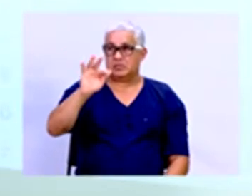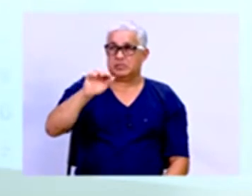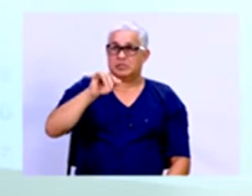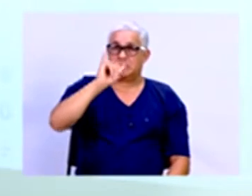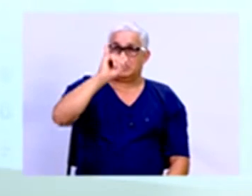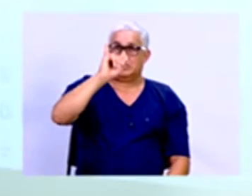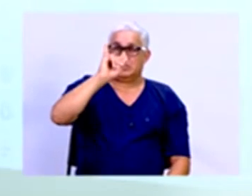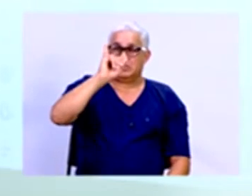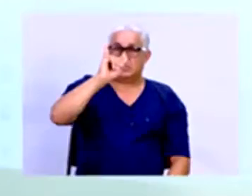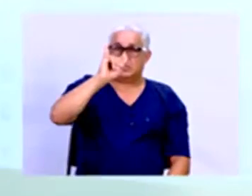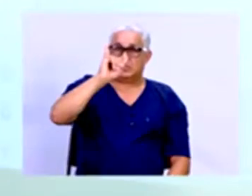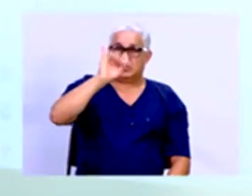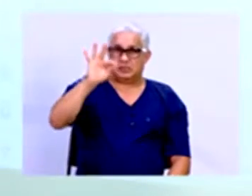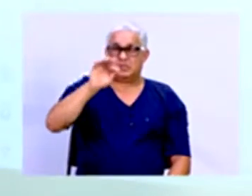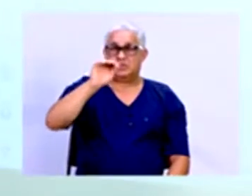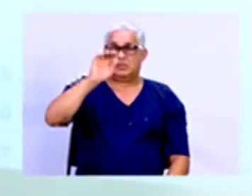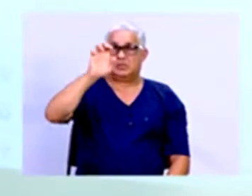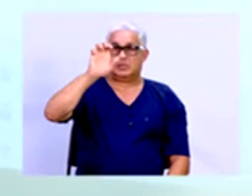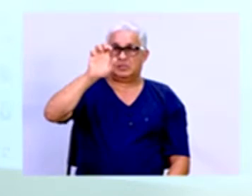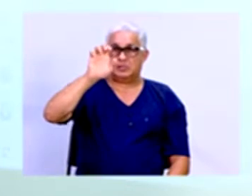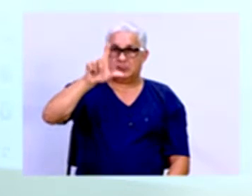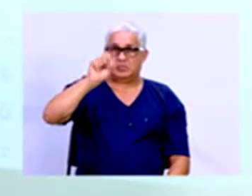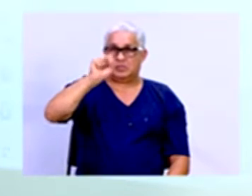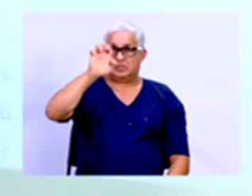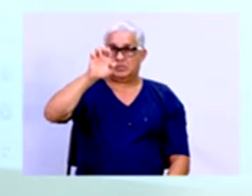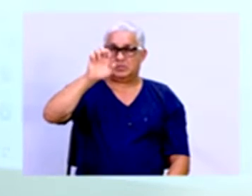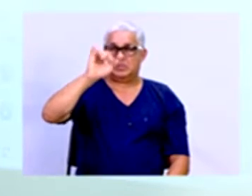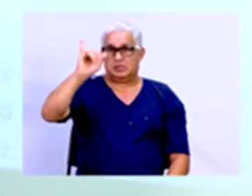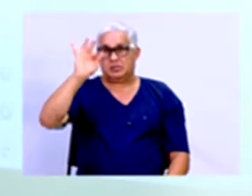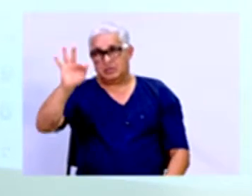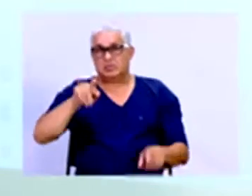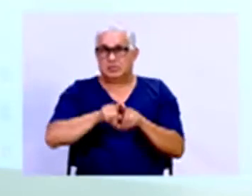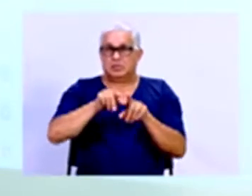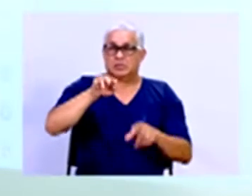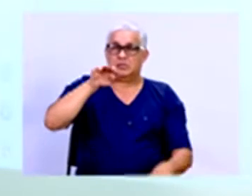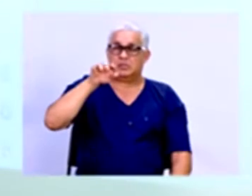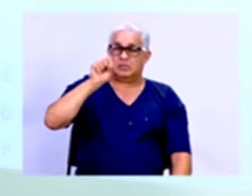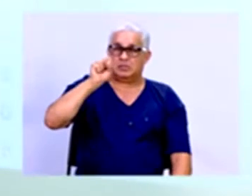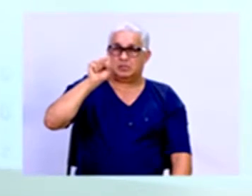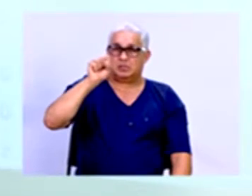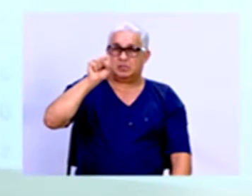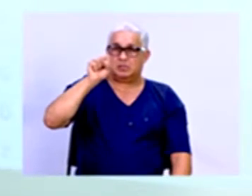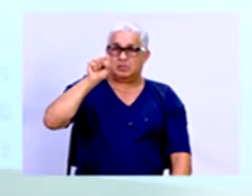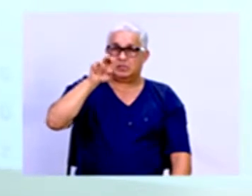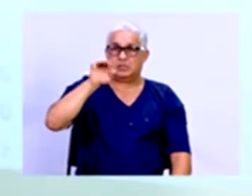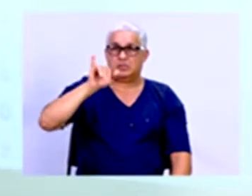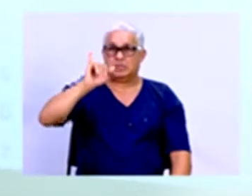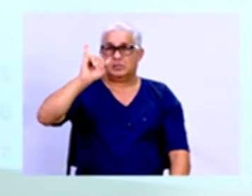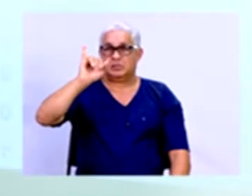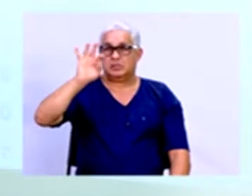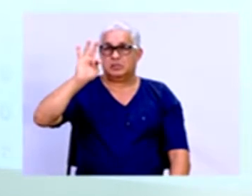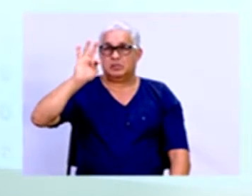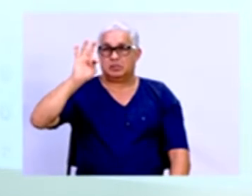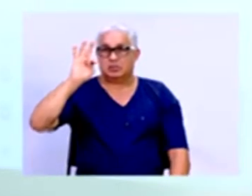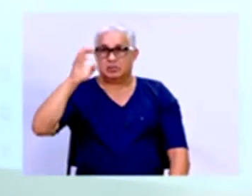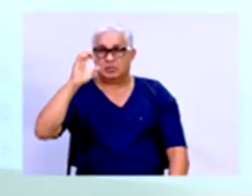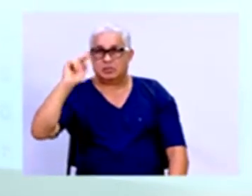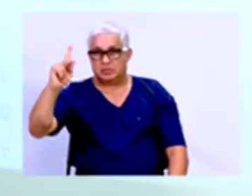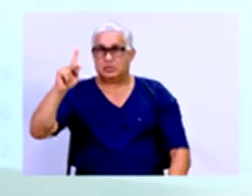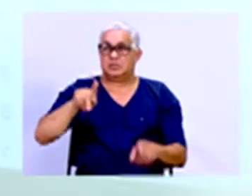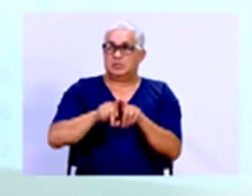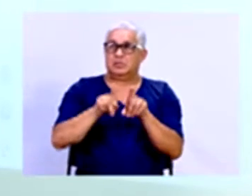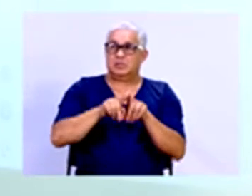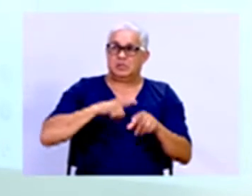else if, né? Que é o se. O switch, que é aquele que verifica uma única variável. Né? Nós temos o